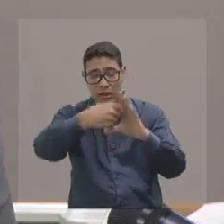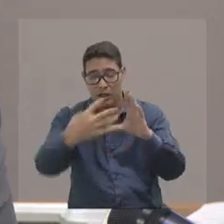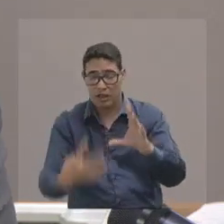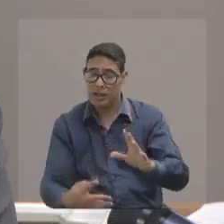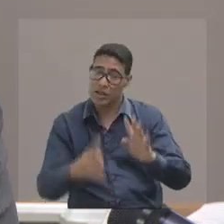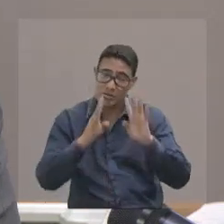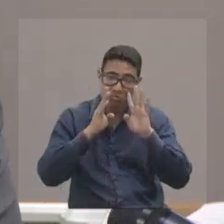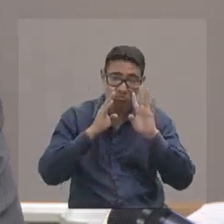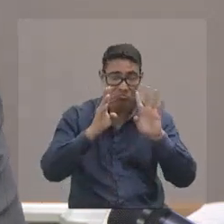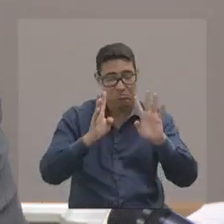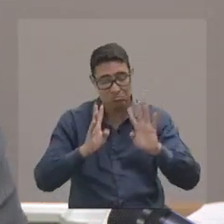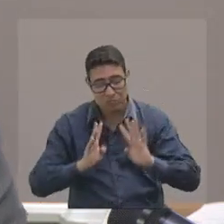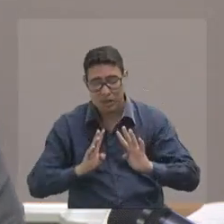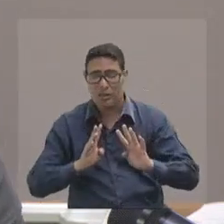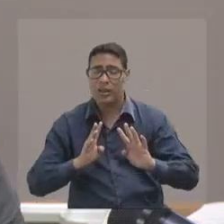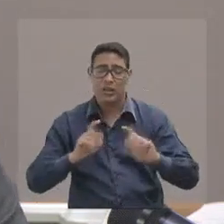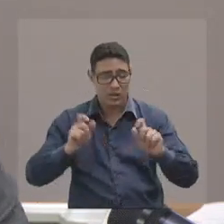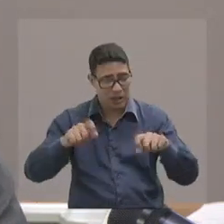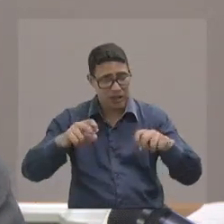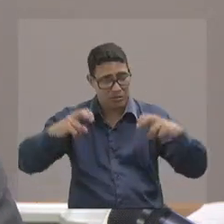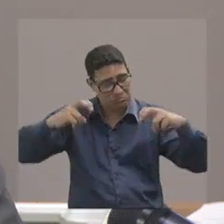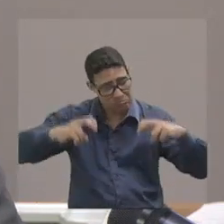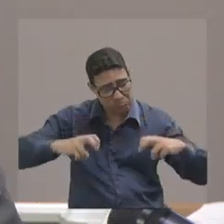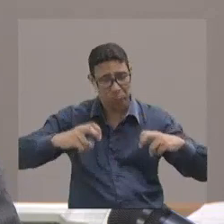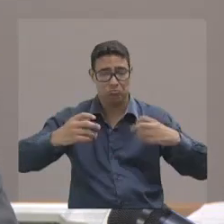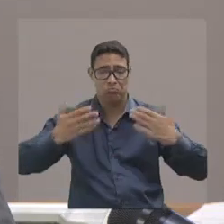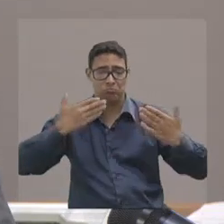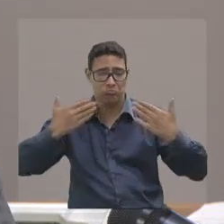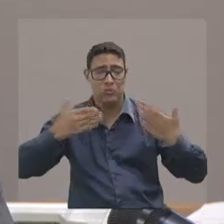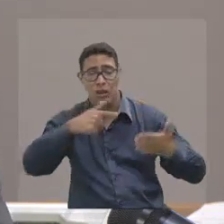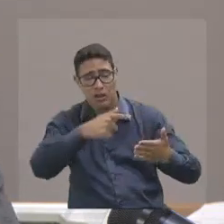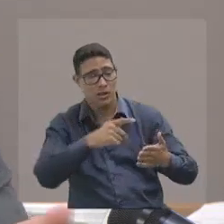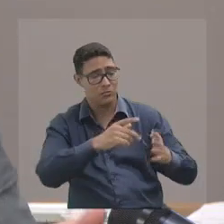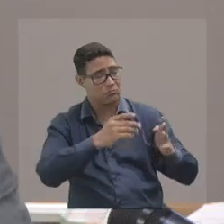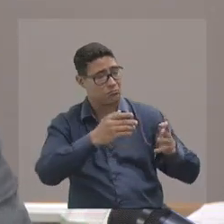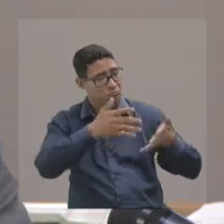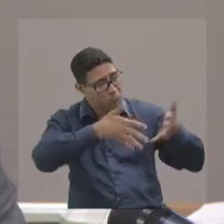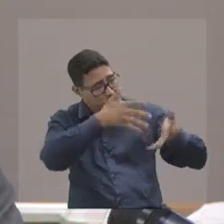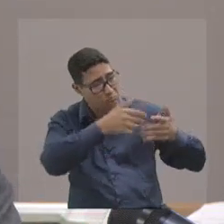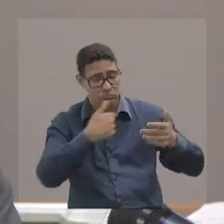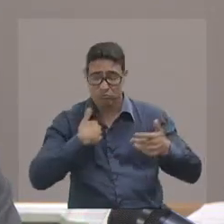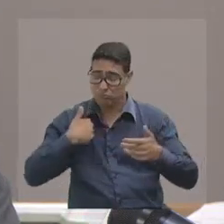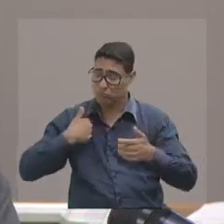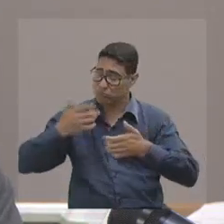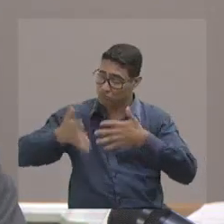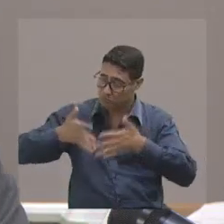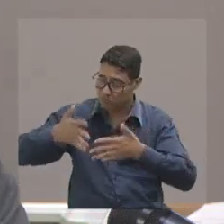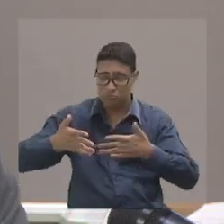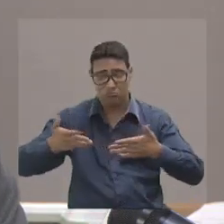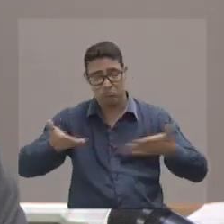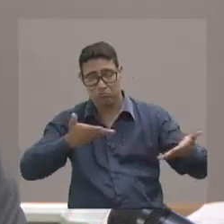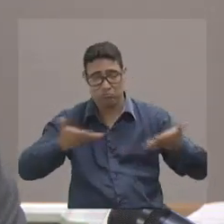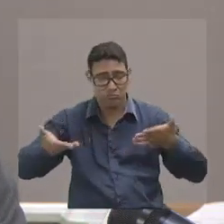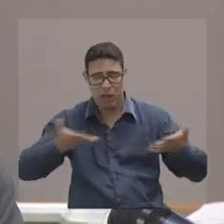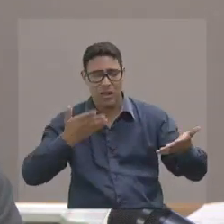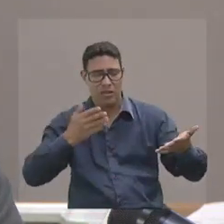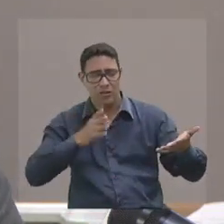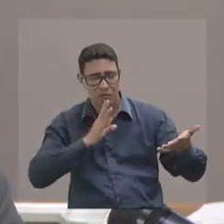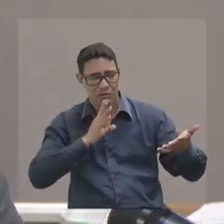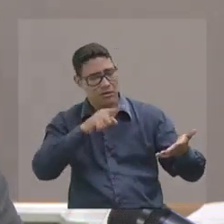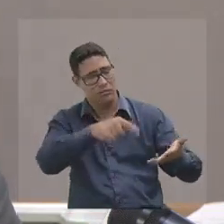pode contribuir sentar com ele passar o seu ponto de vista e entender quem é a pessoa